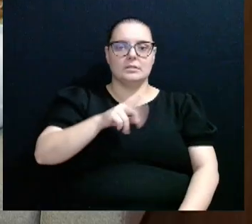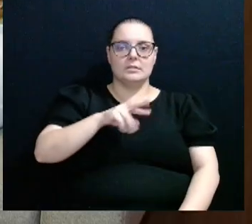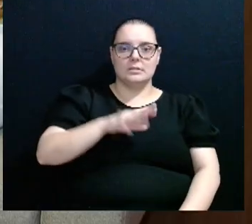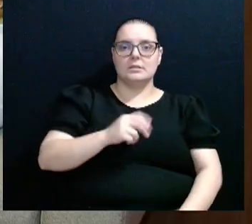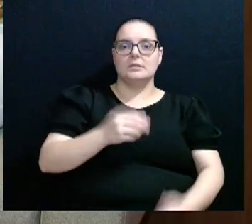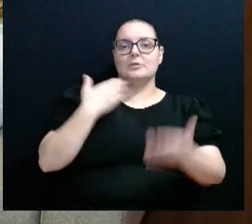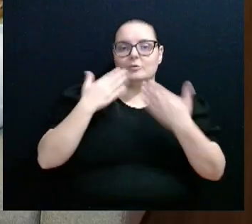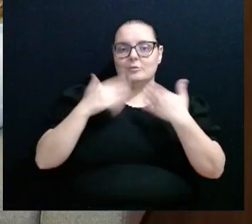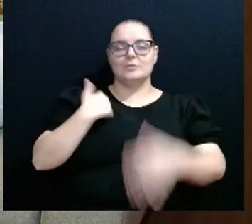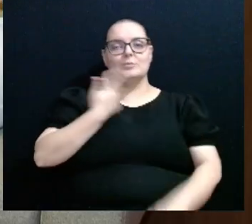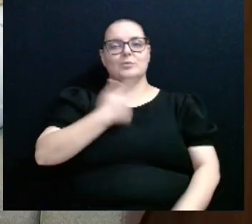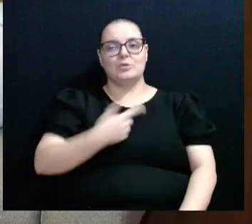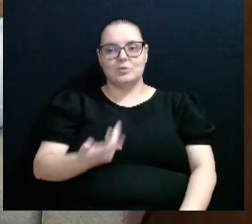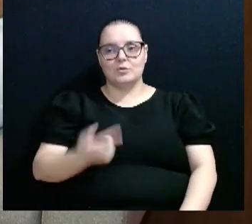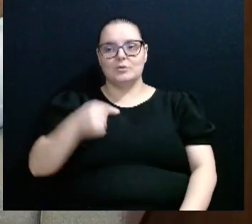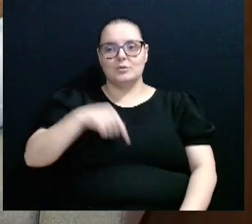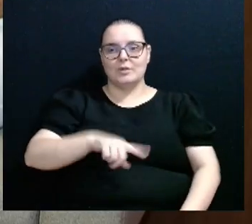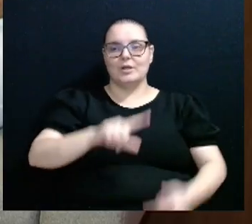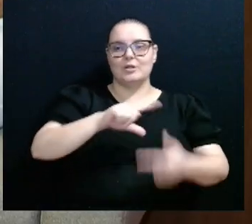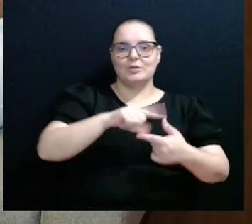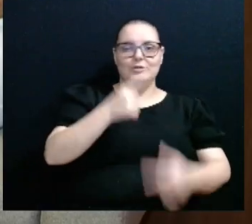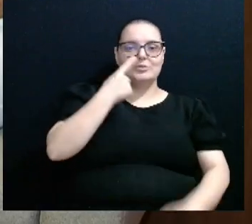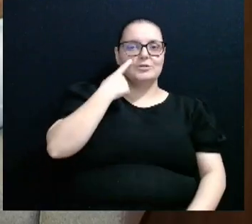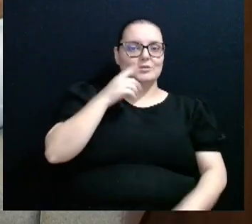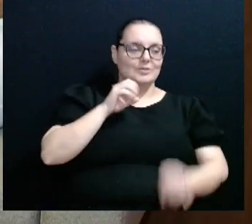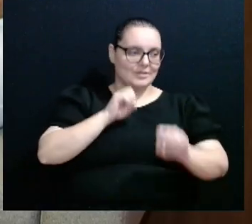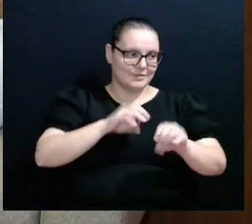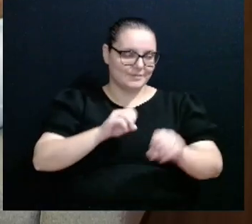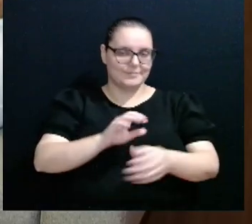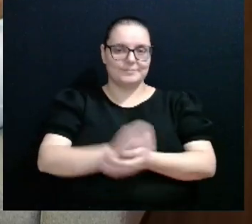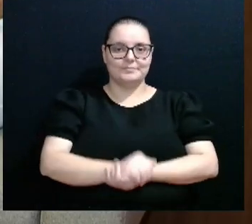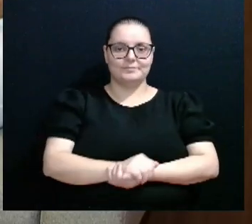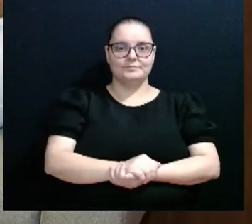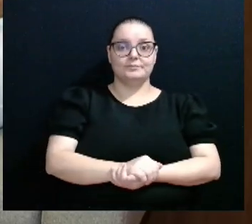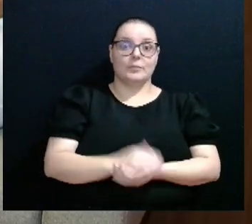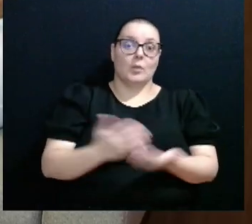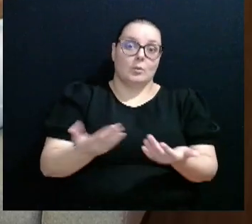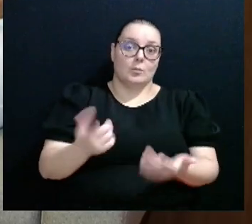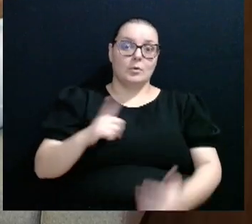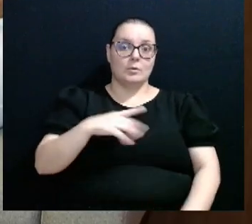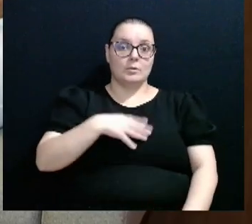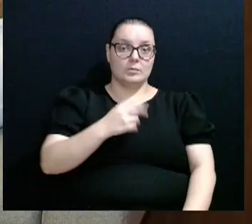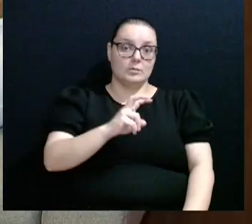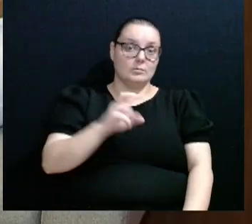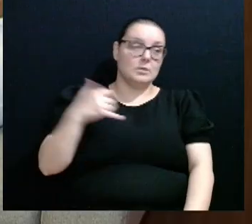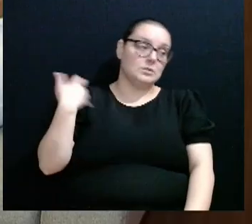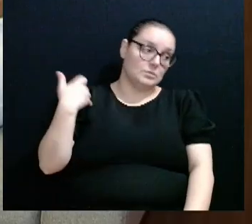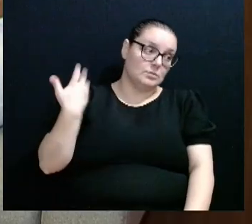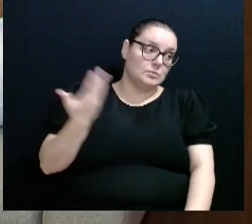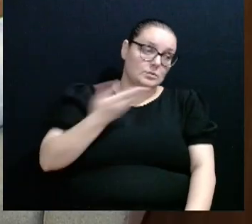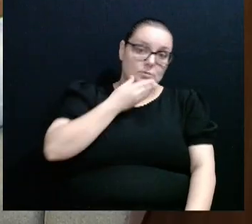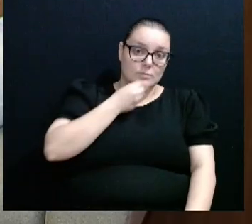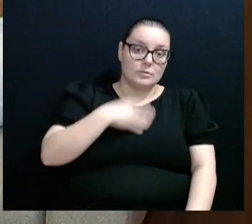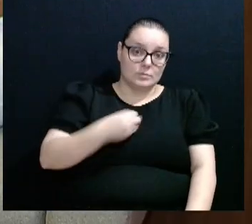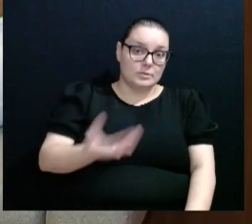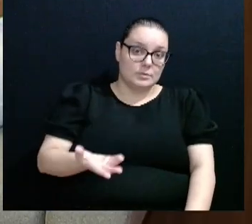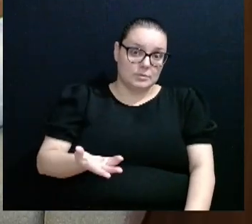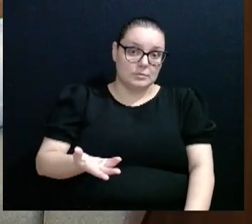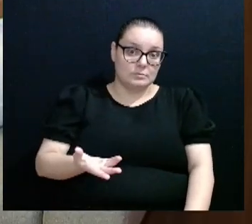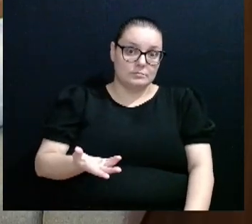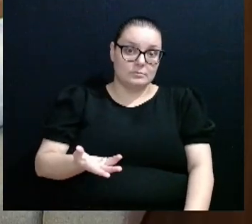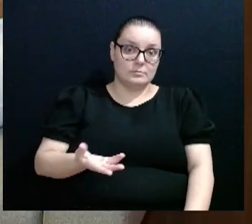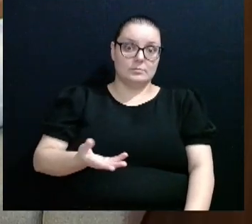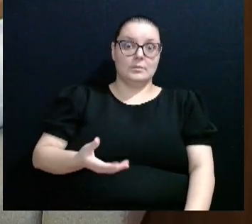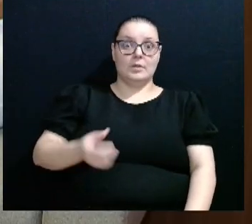aqui no quadro De Olho na Educação. Bom, eu tenho um filho de 5 anos, né? Faz 6 esse ano,